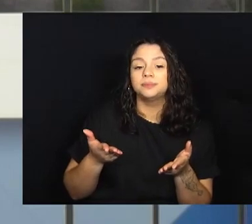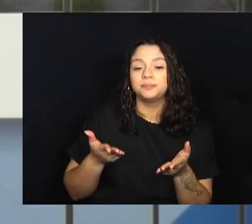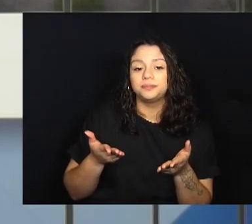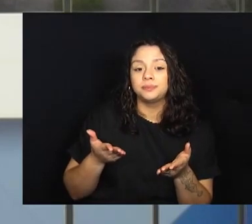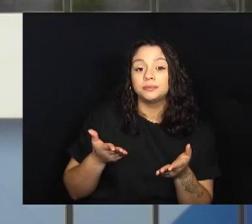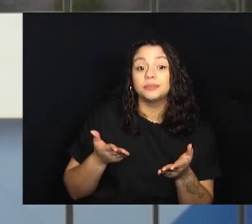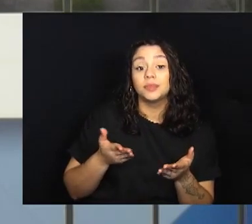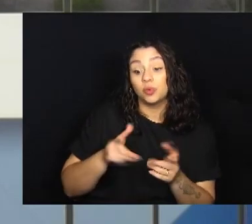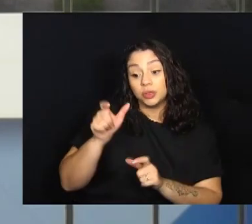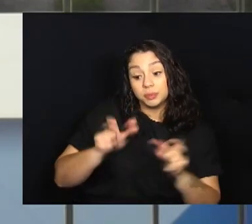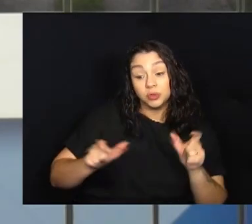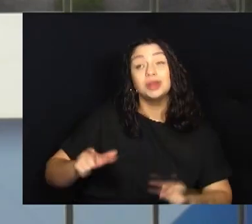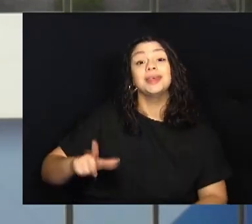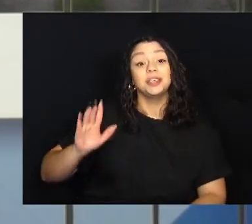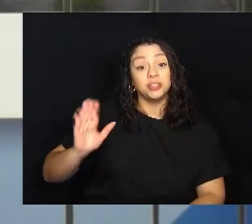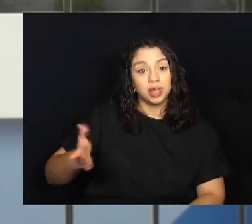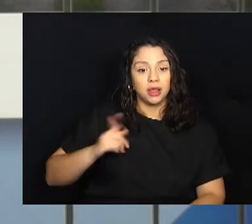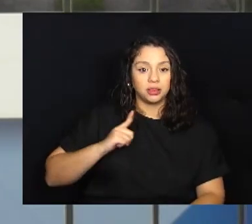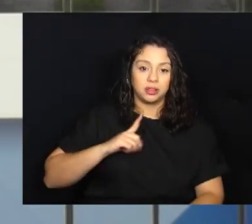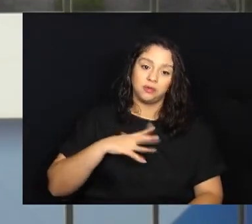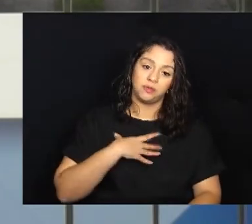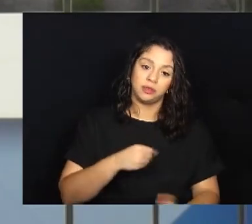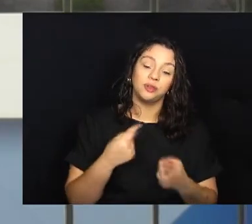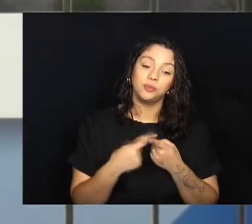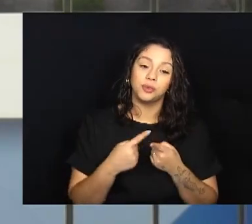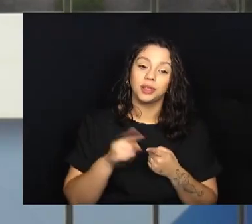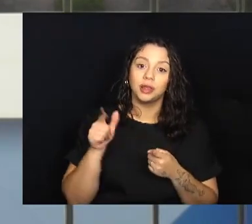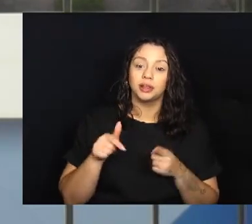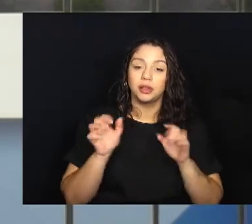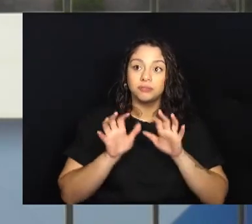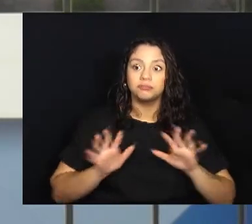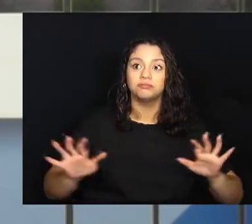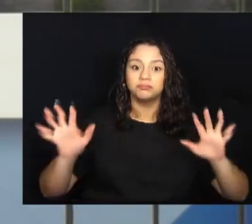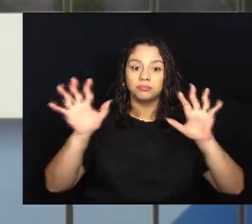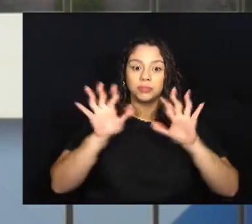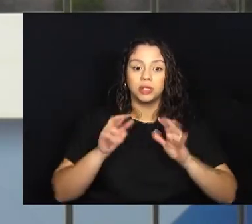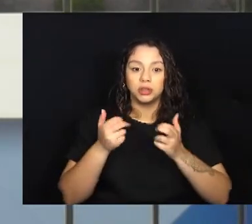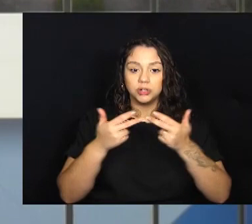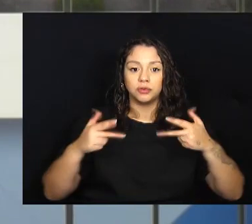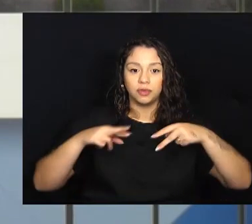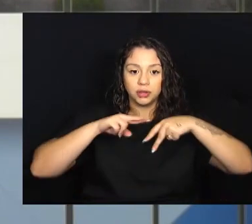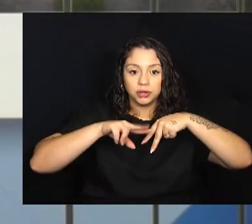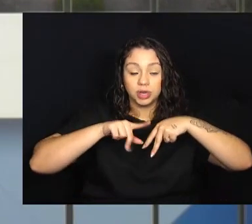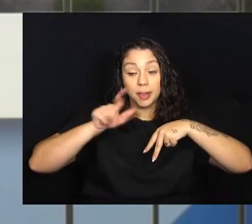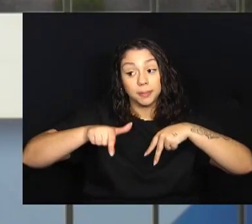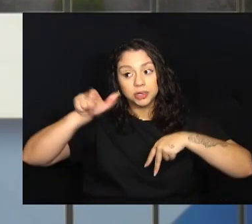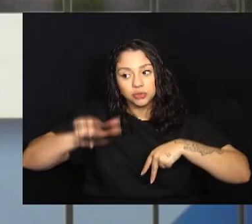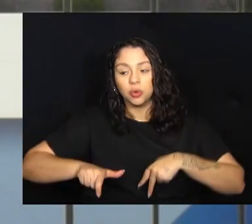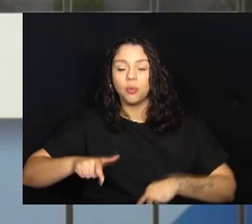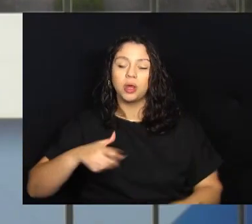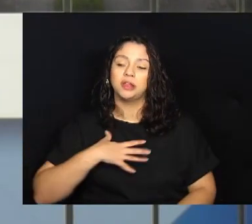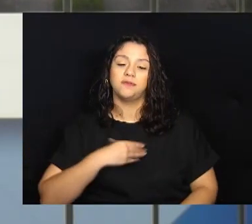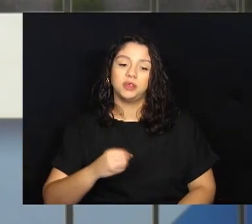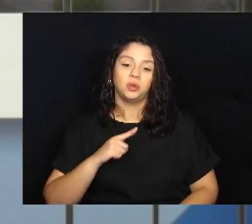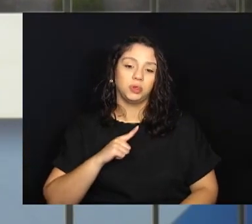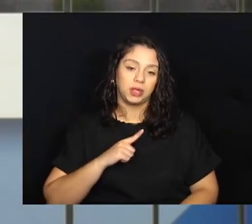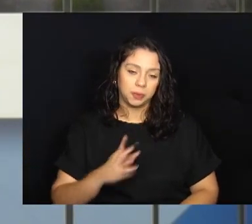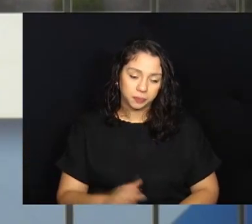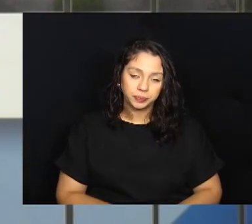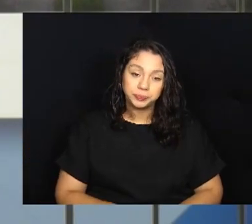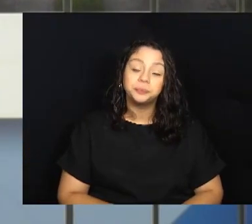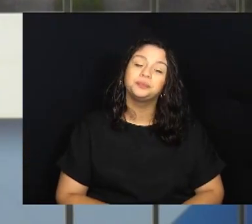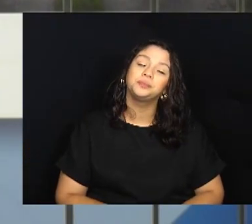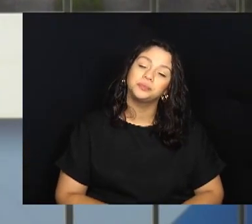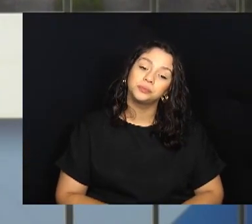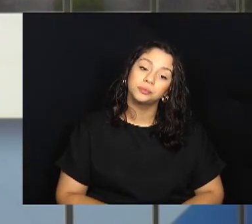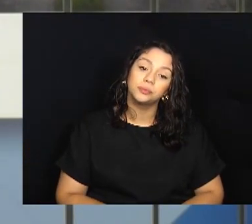que têm filhos, né? Porque, na verdade, a gente tem uma amplitude de identidade de gênero também. E